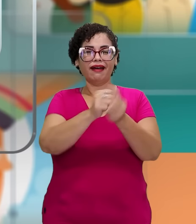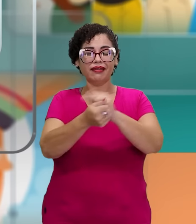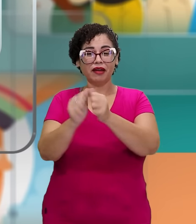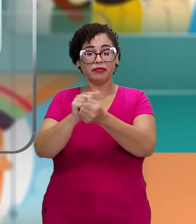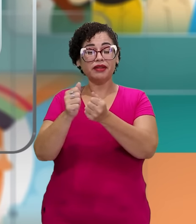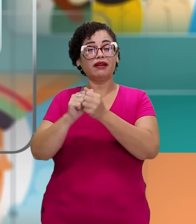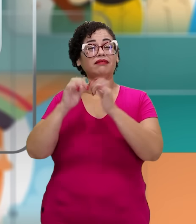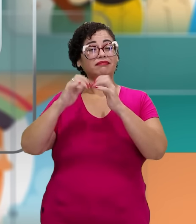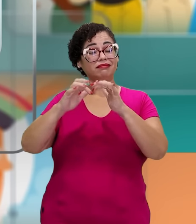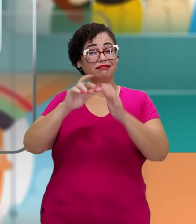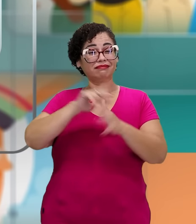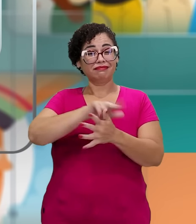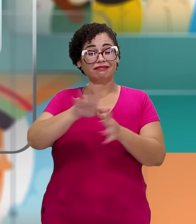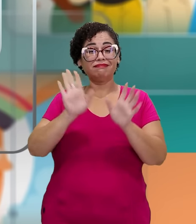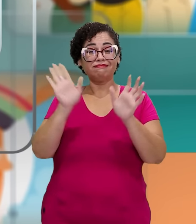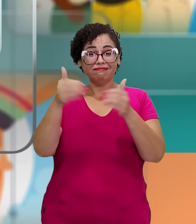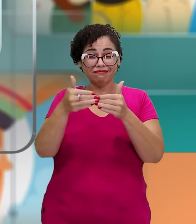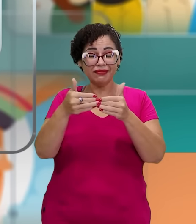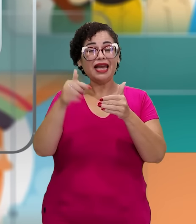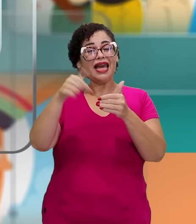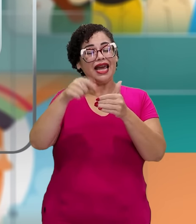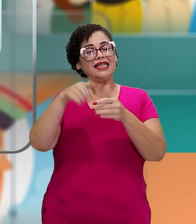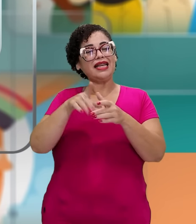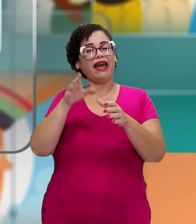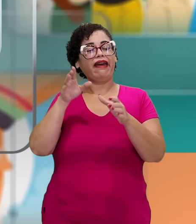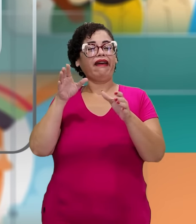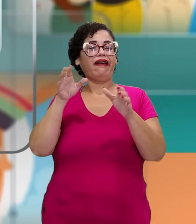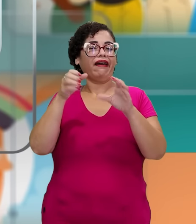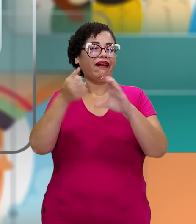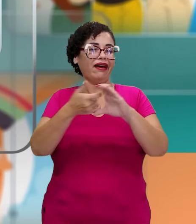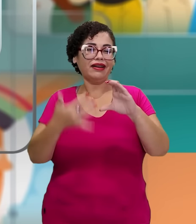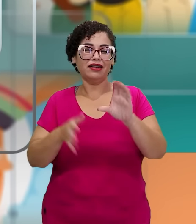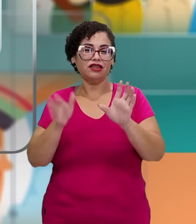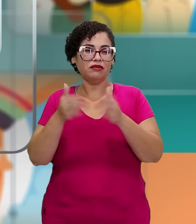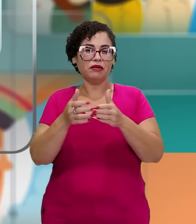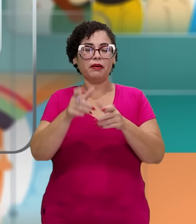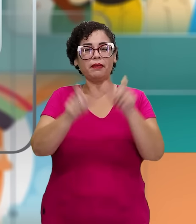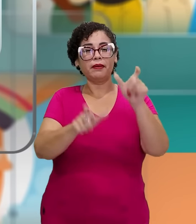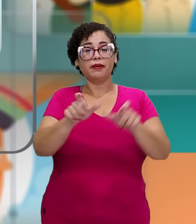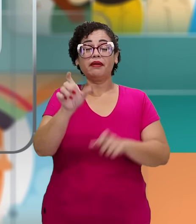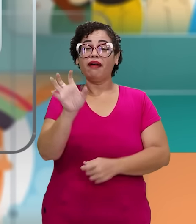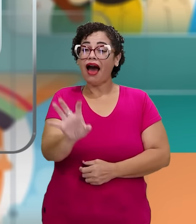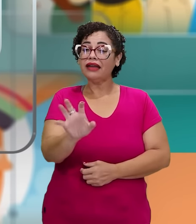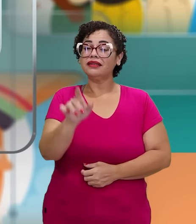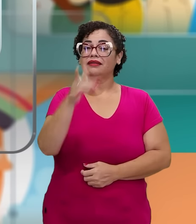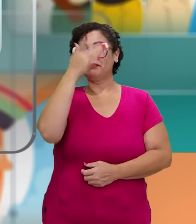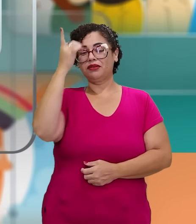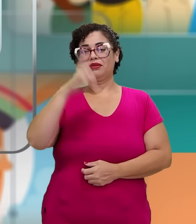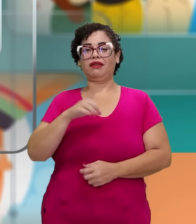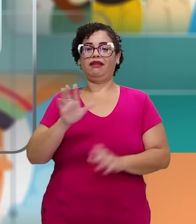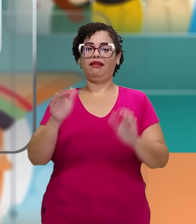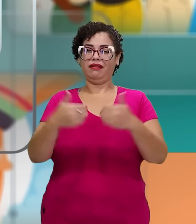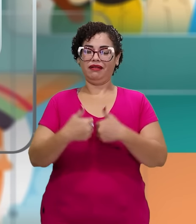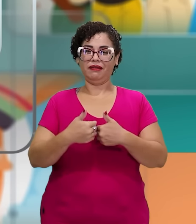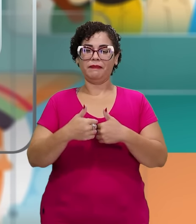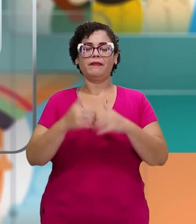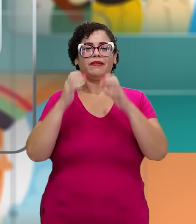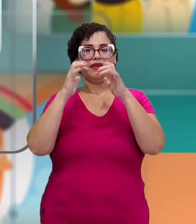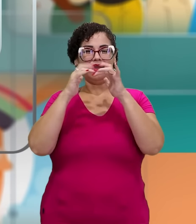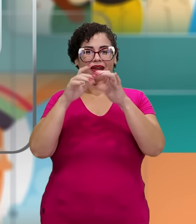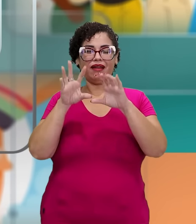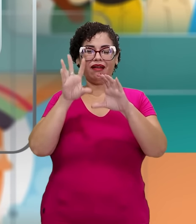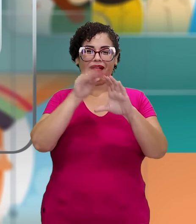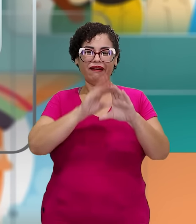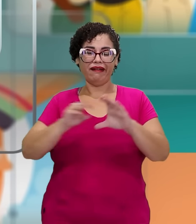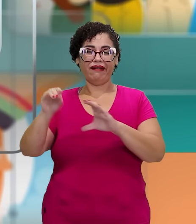típicas são características frequentemente observadas em pessoas com terra estudos de neuroimagem funcional